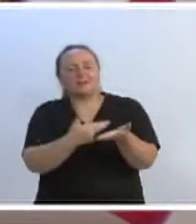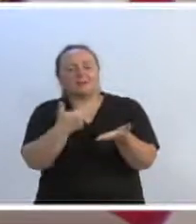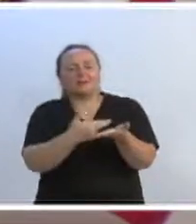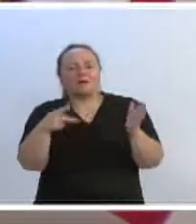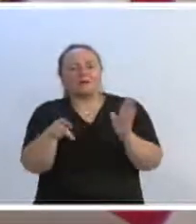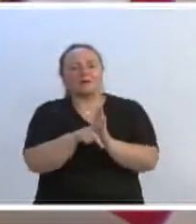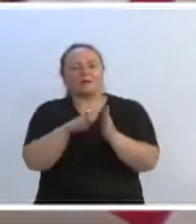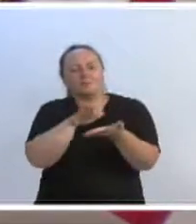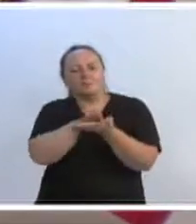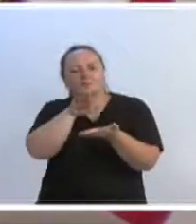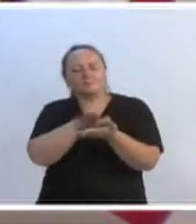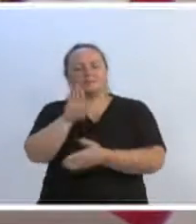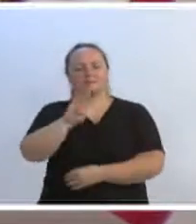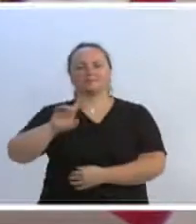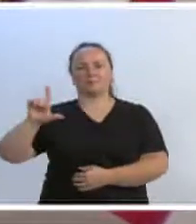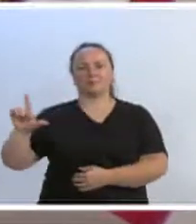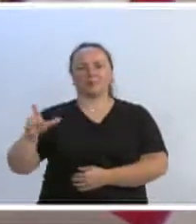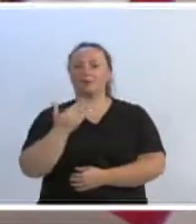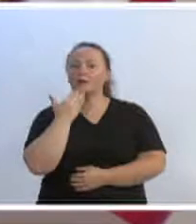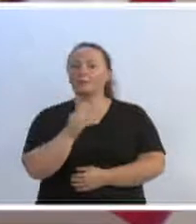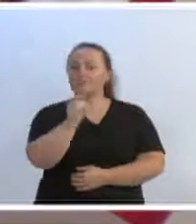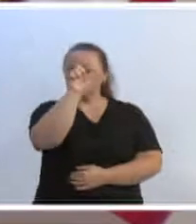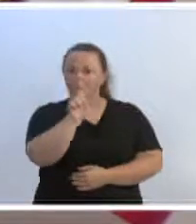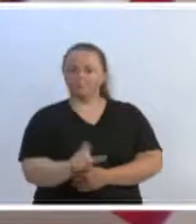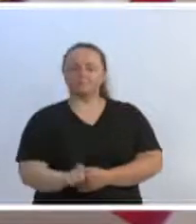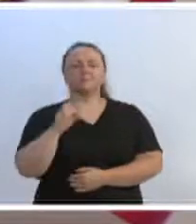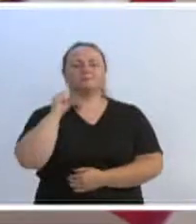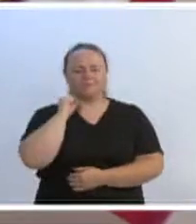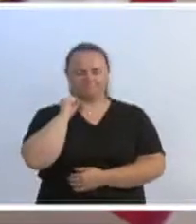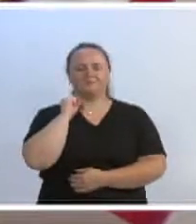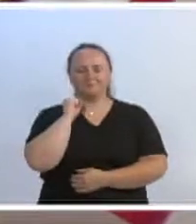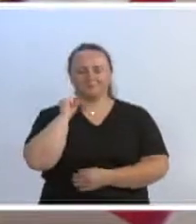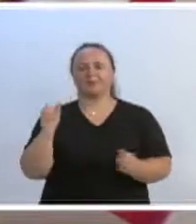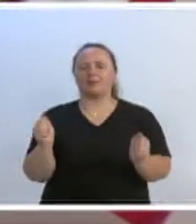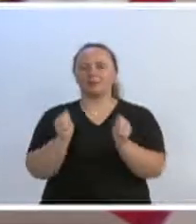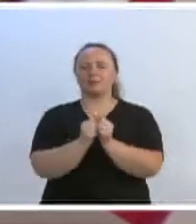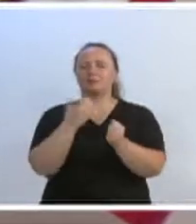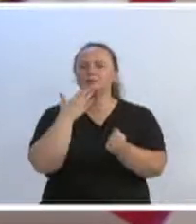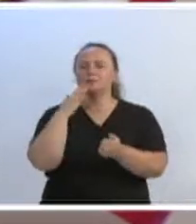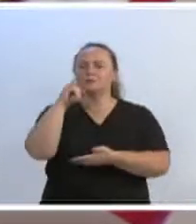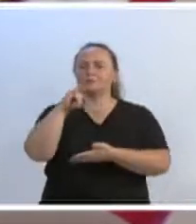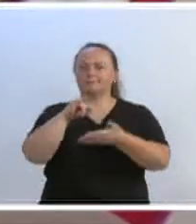esta solicitada pelo vereador Silvio Zimmermann através do requerimento